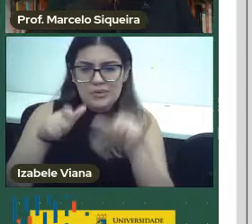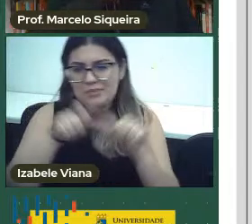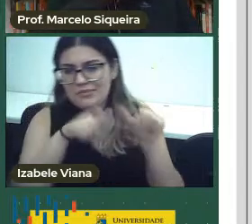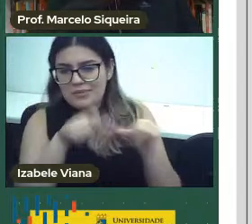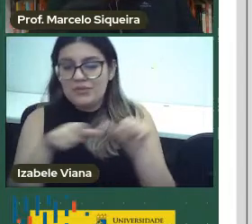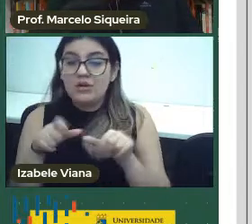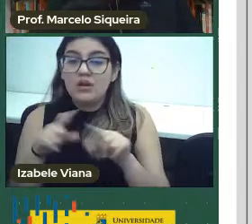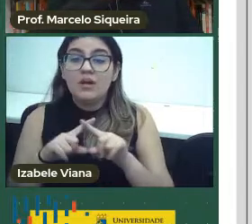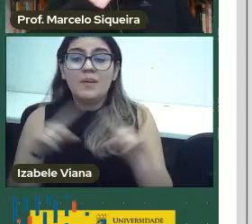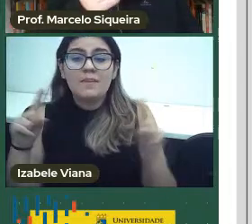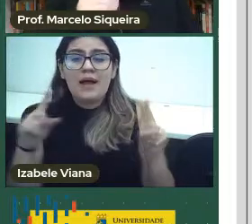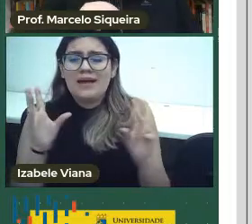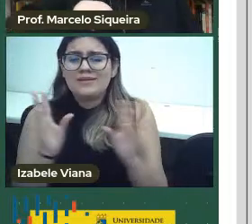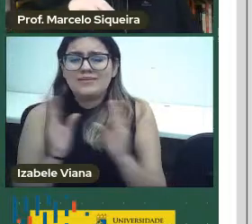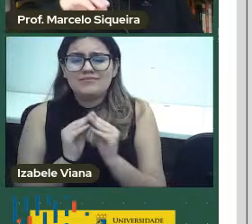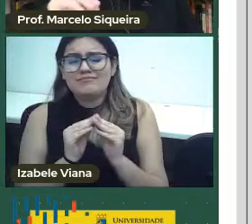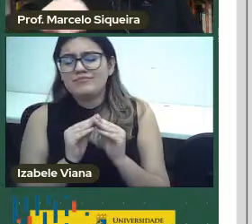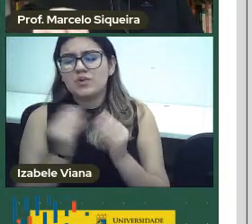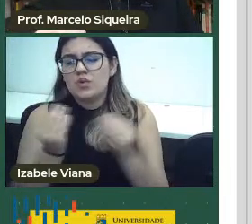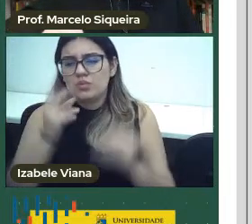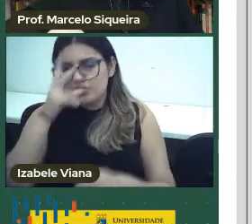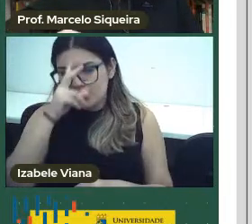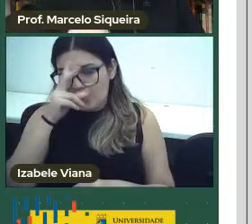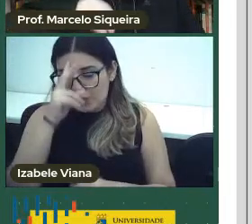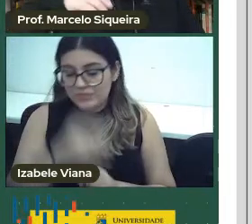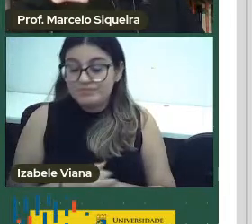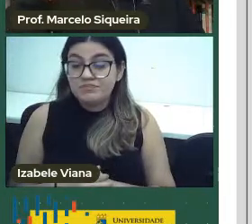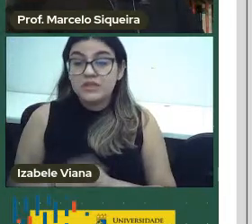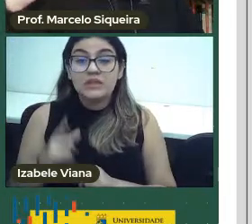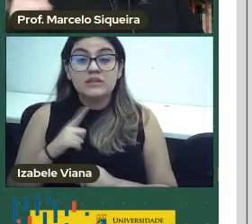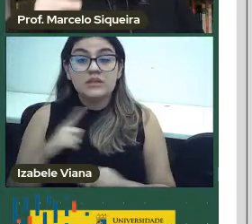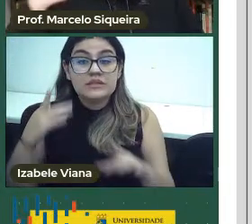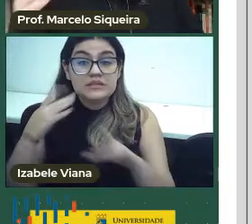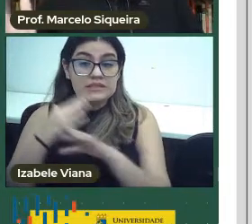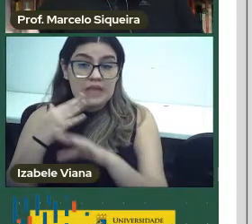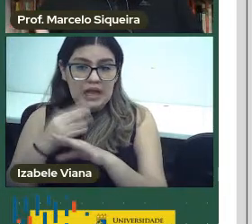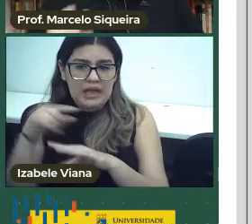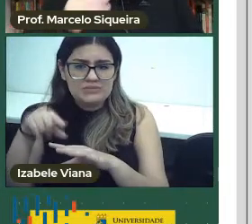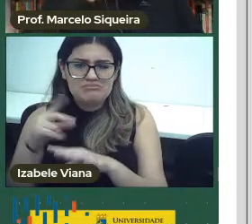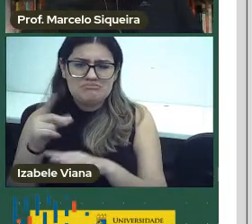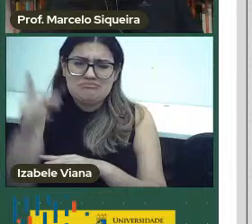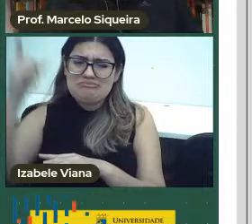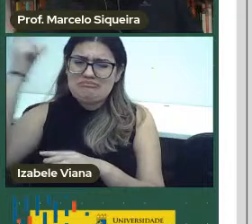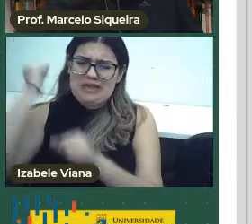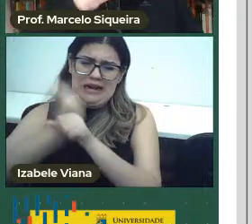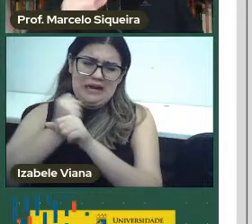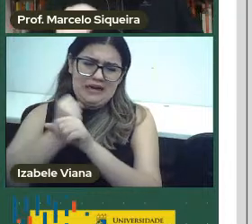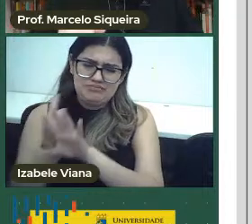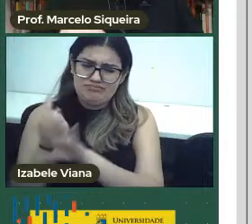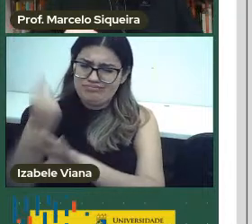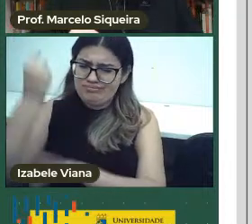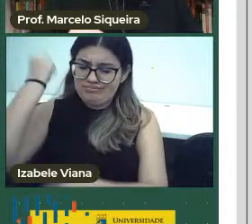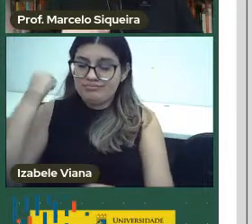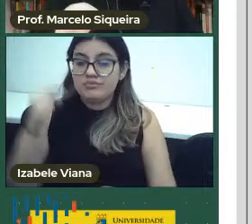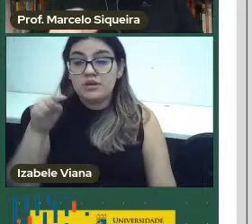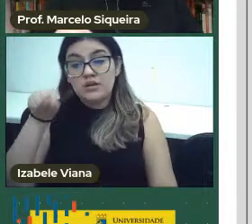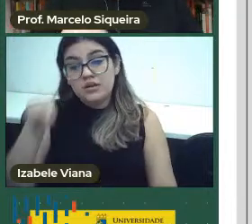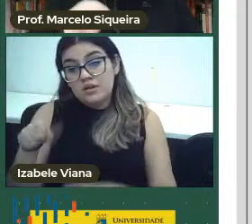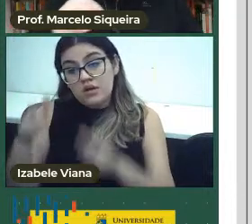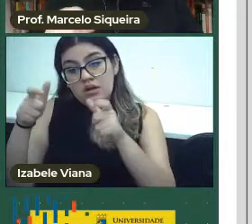seguinte. Uma cidade, né, isso há muitos e muitos anos atrás, né, uma